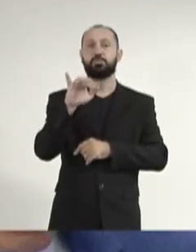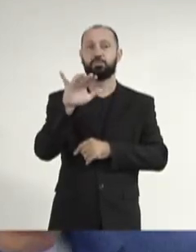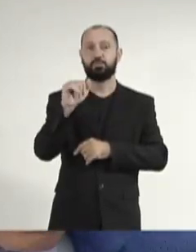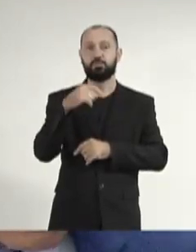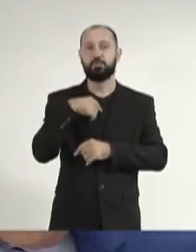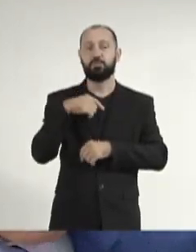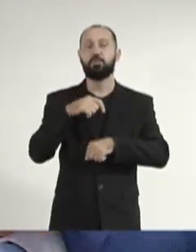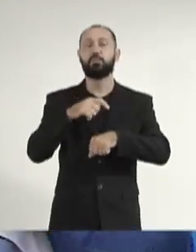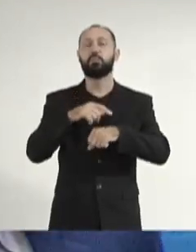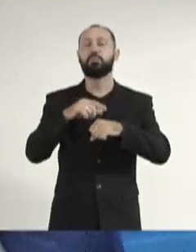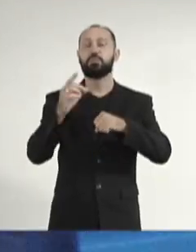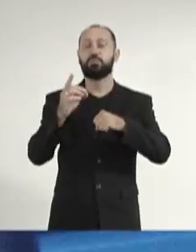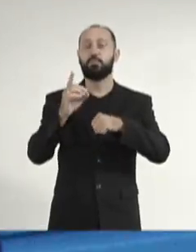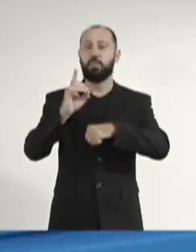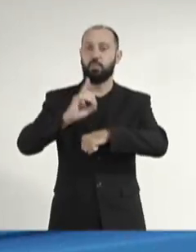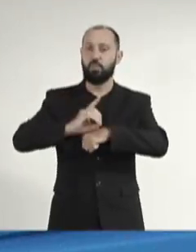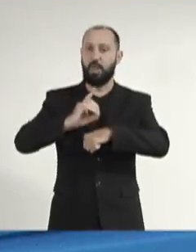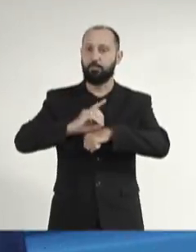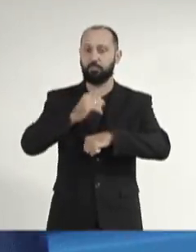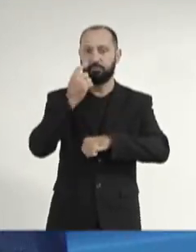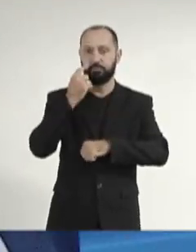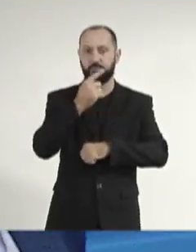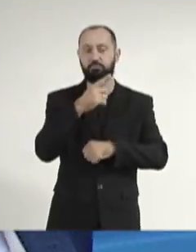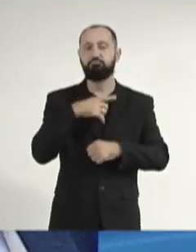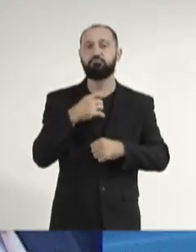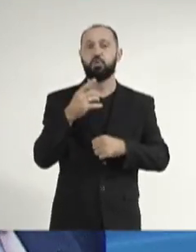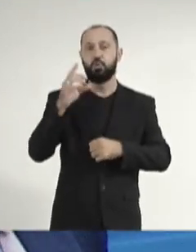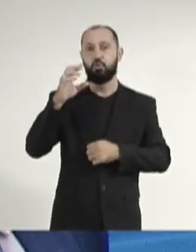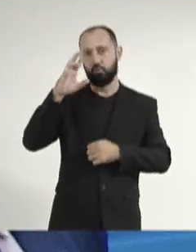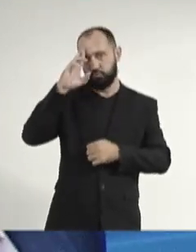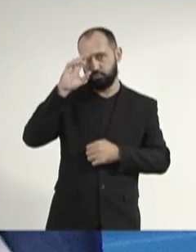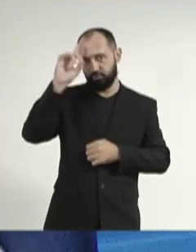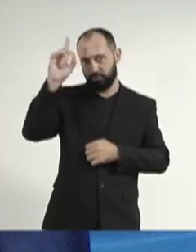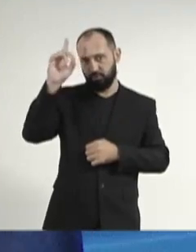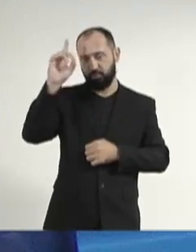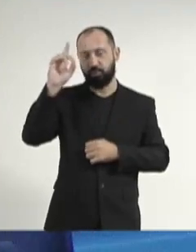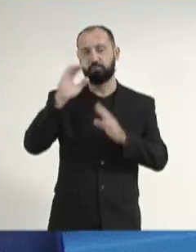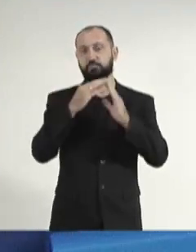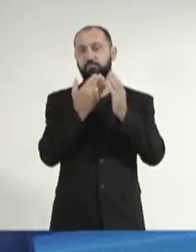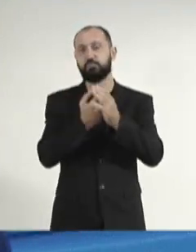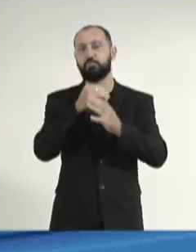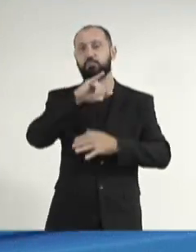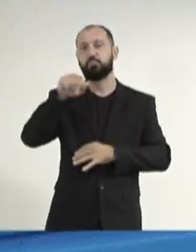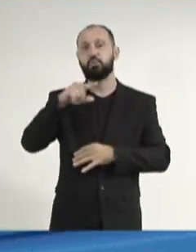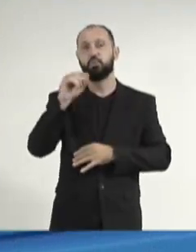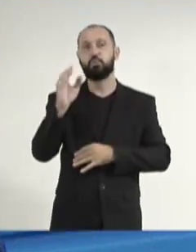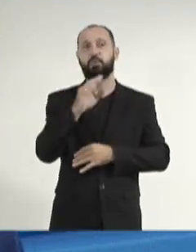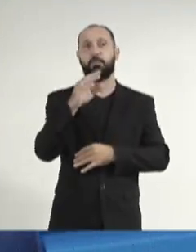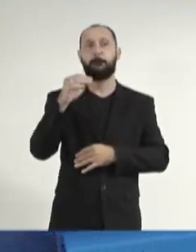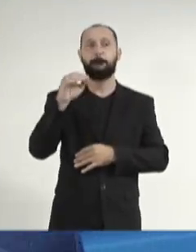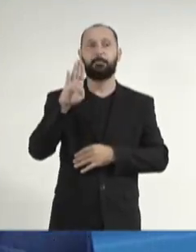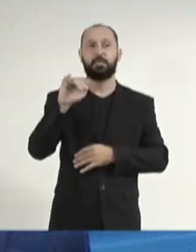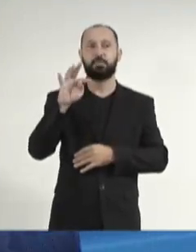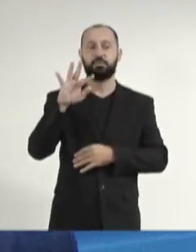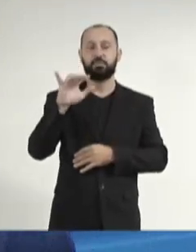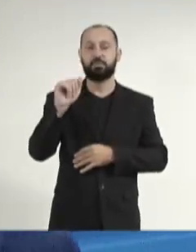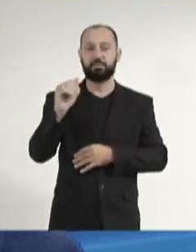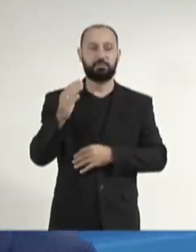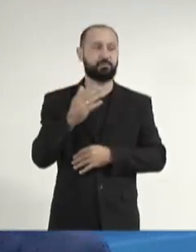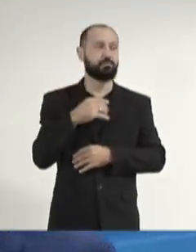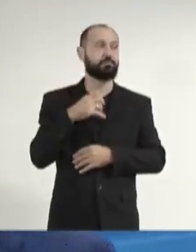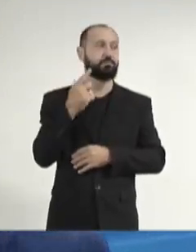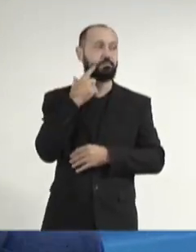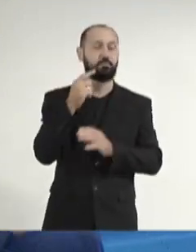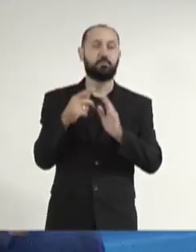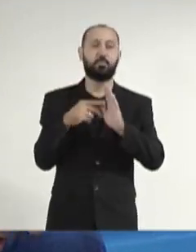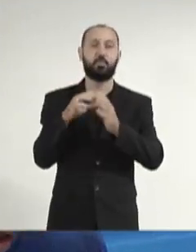de Deodápolis, em atendimento à solicitação do diretor da escola estadual, João Batista Pereira, senhor João Carlos da Silva,